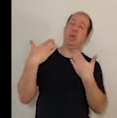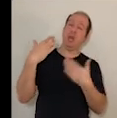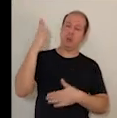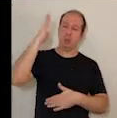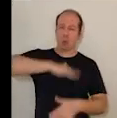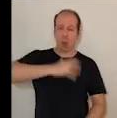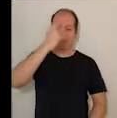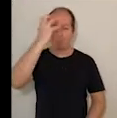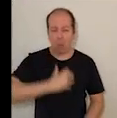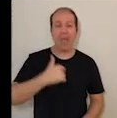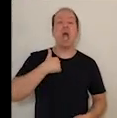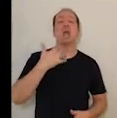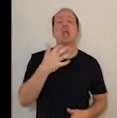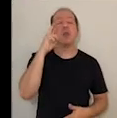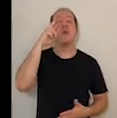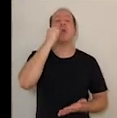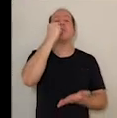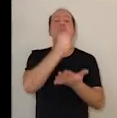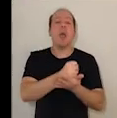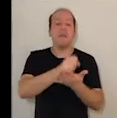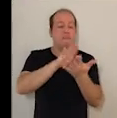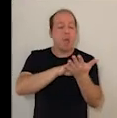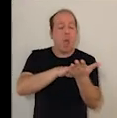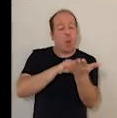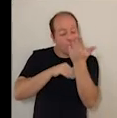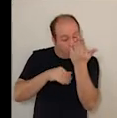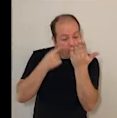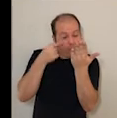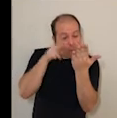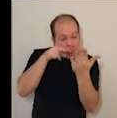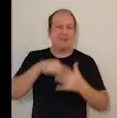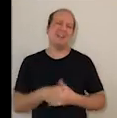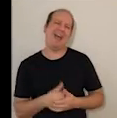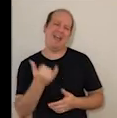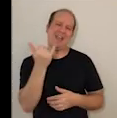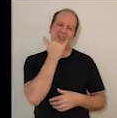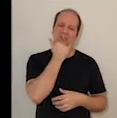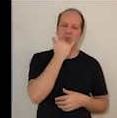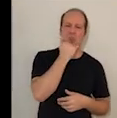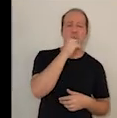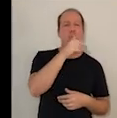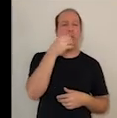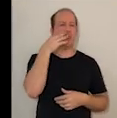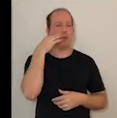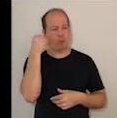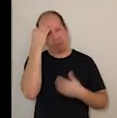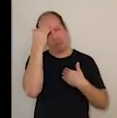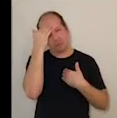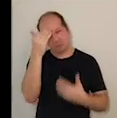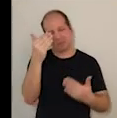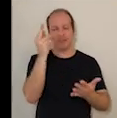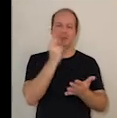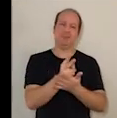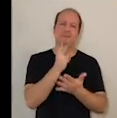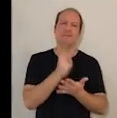querem tê-lo em mãos. Onde tê-lo? O pobre Volpone é homem agradecido. Dá aos seus amigos o que